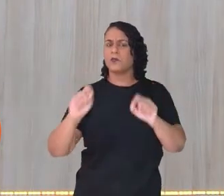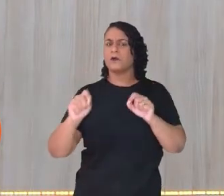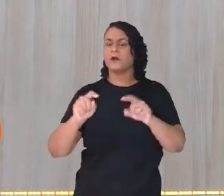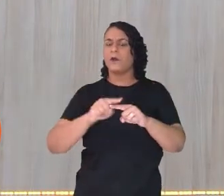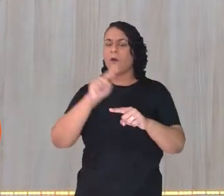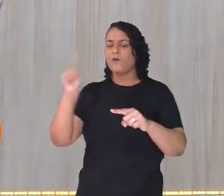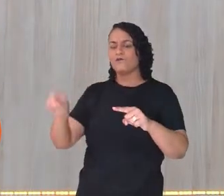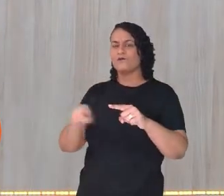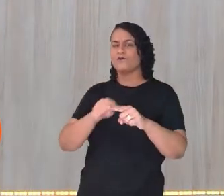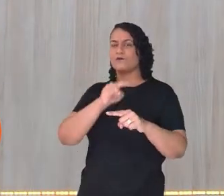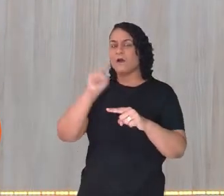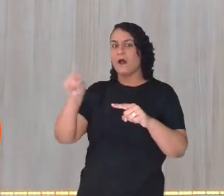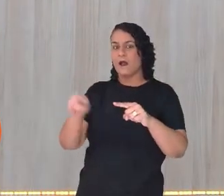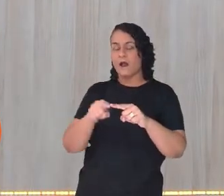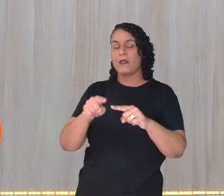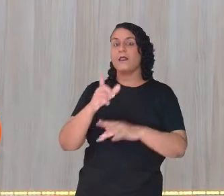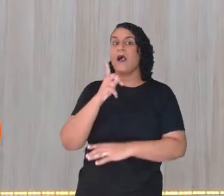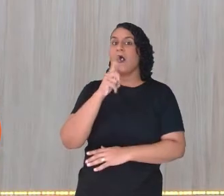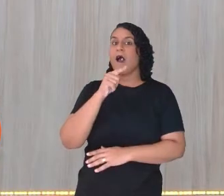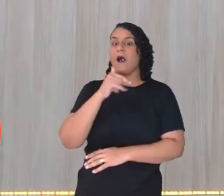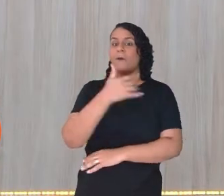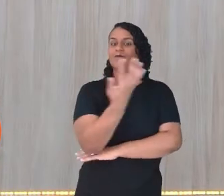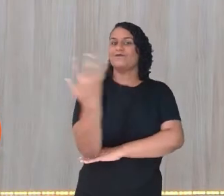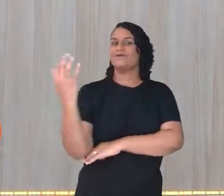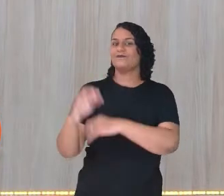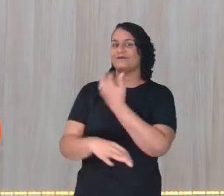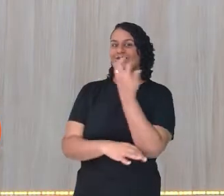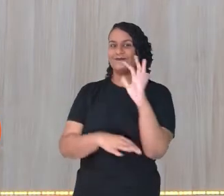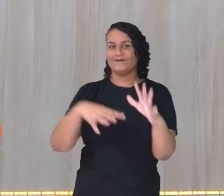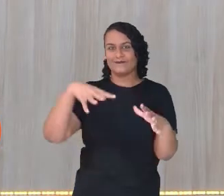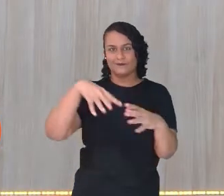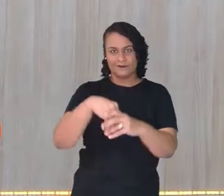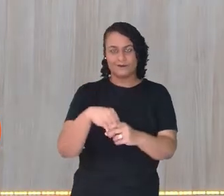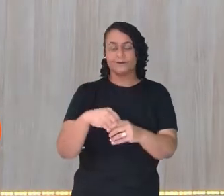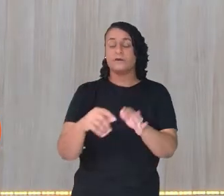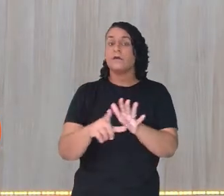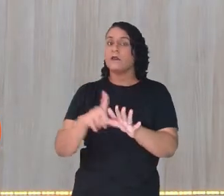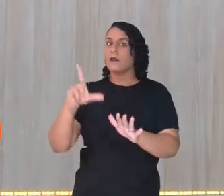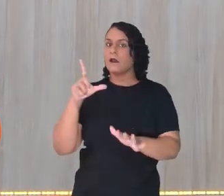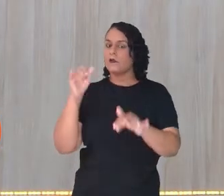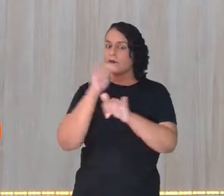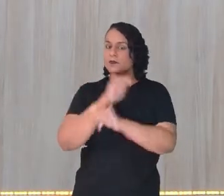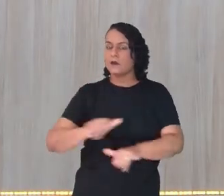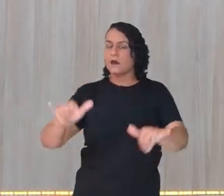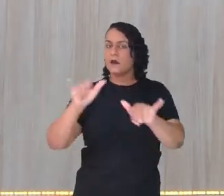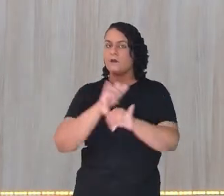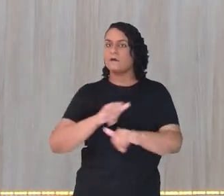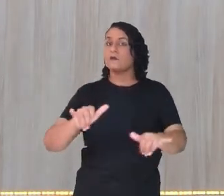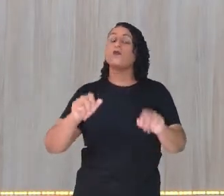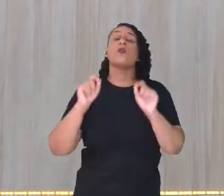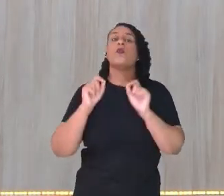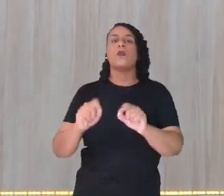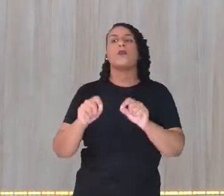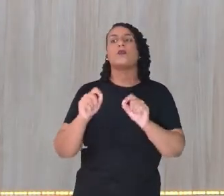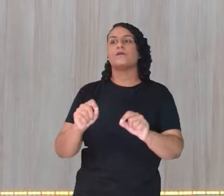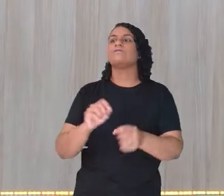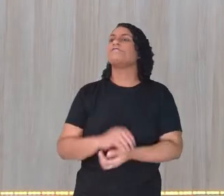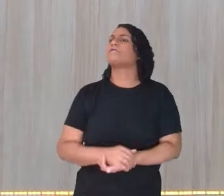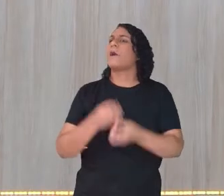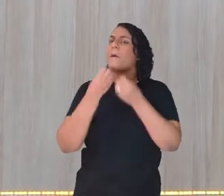natureza. Mas antes, vamos para aqueles avisos, né, pessoal? Então, o primeiro aviso que eu quero dar a vocês é que é muito